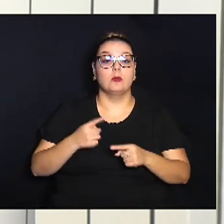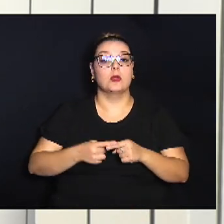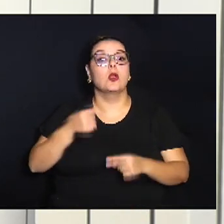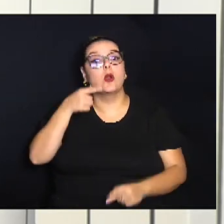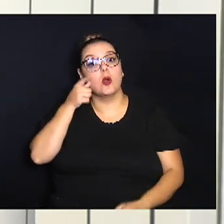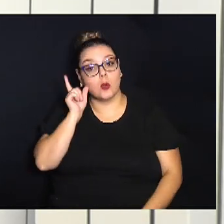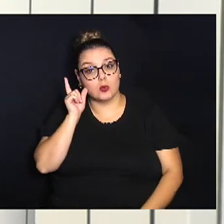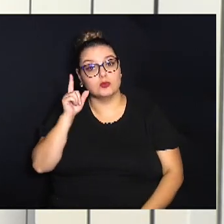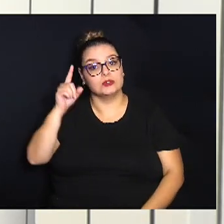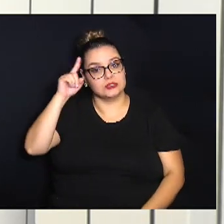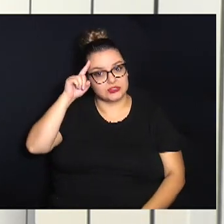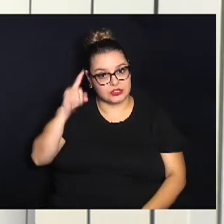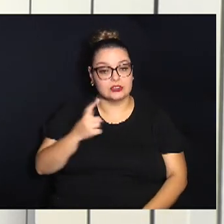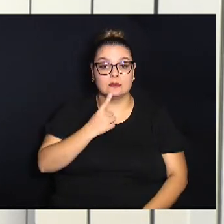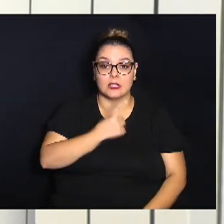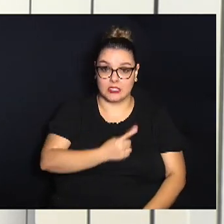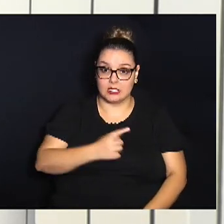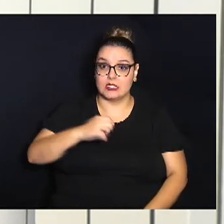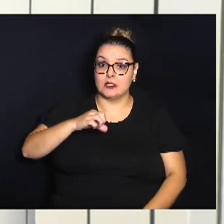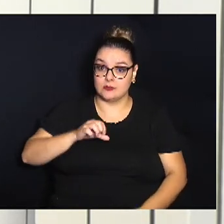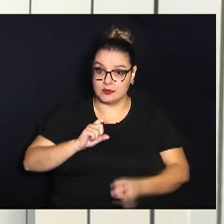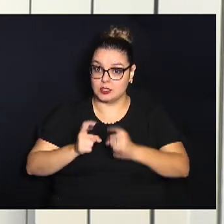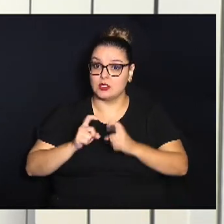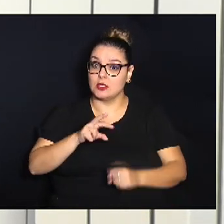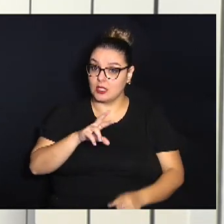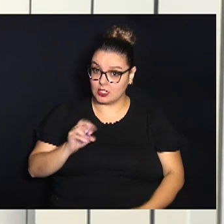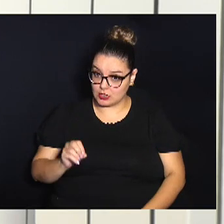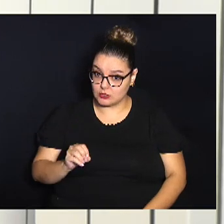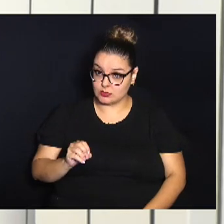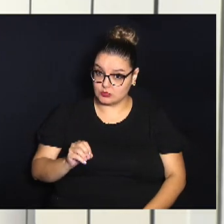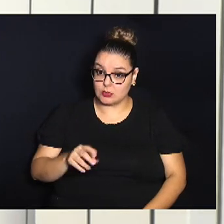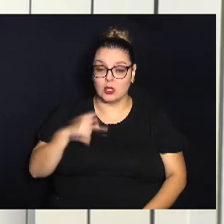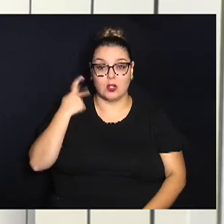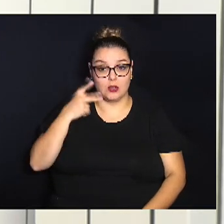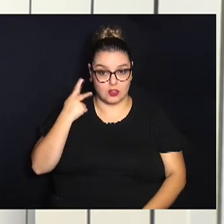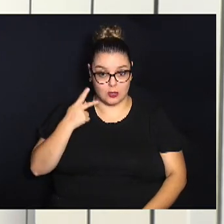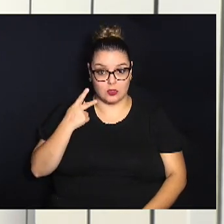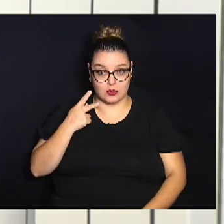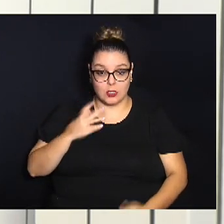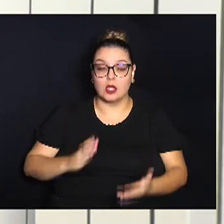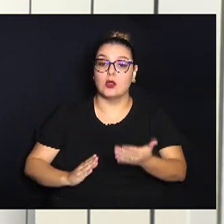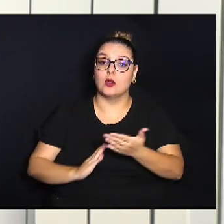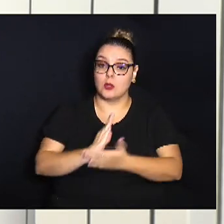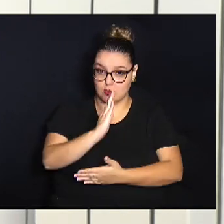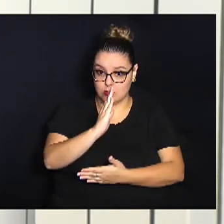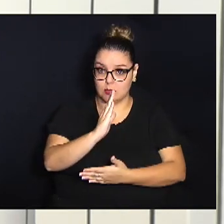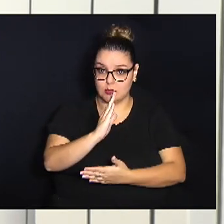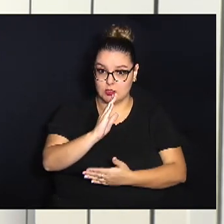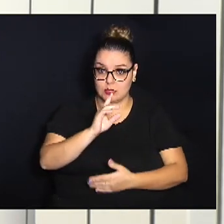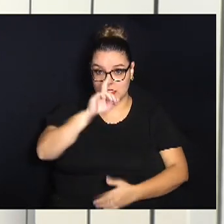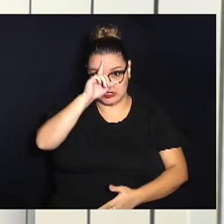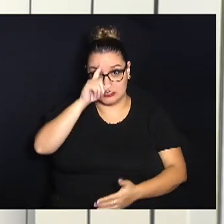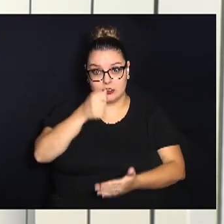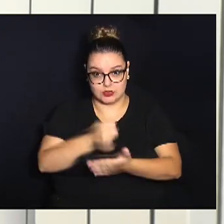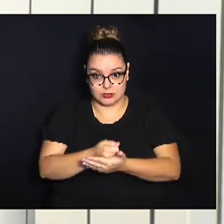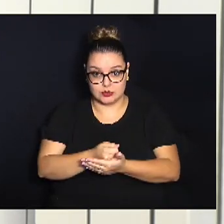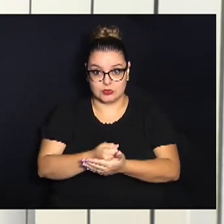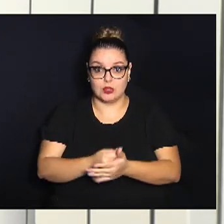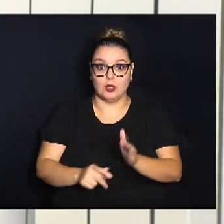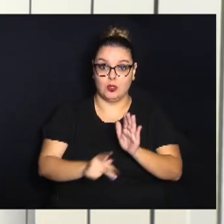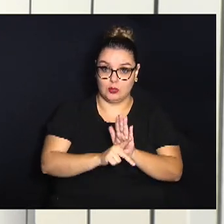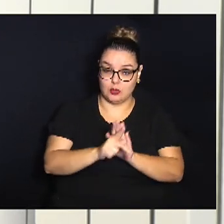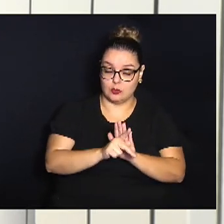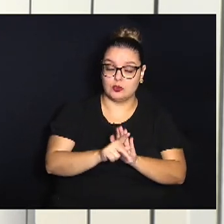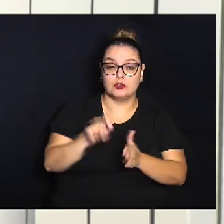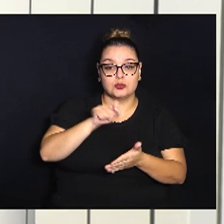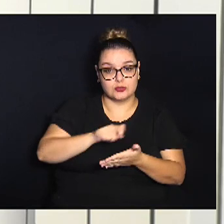ontem foi dia da 19ª reunião ordinária e os vereadores aprovaram em definitivo o projeto de autoria